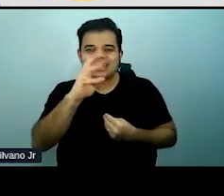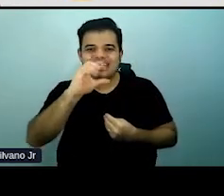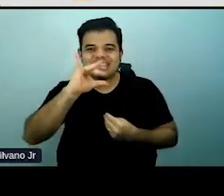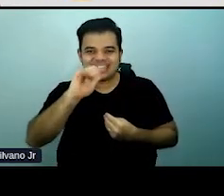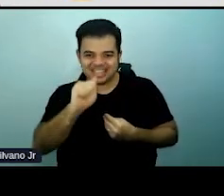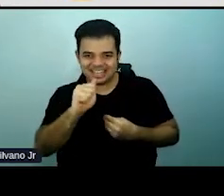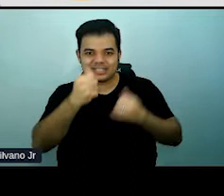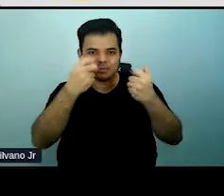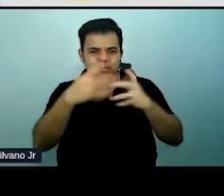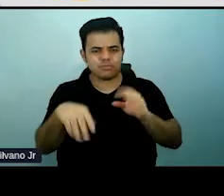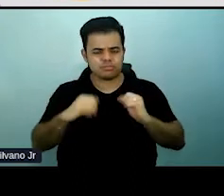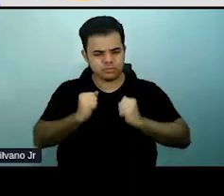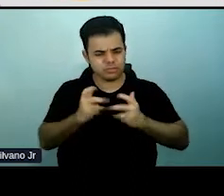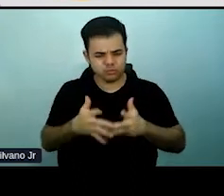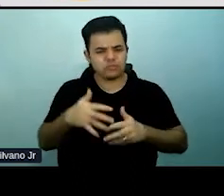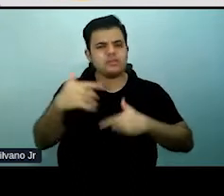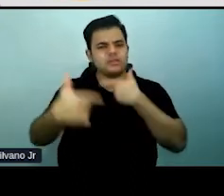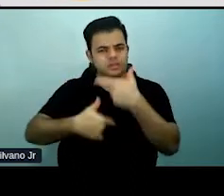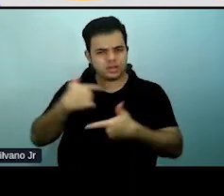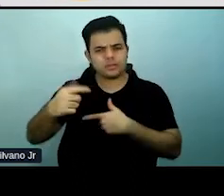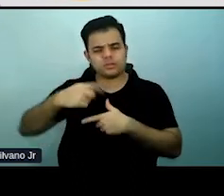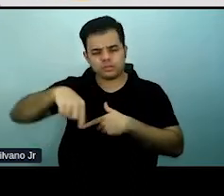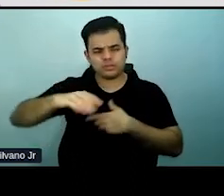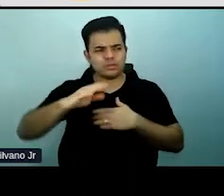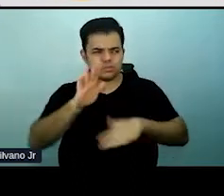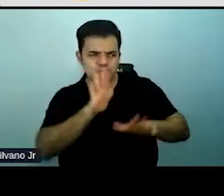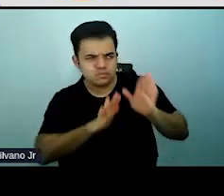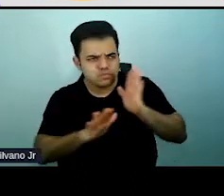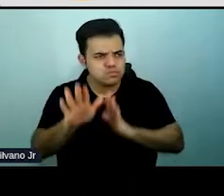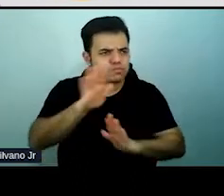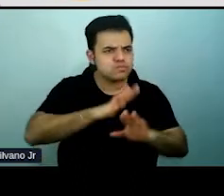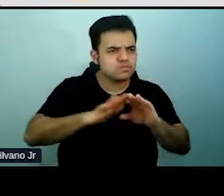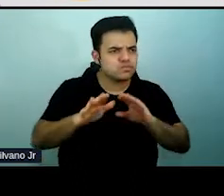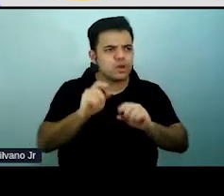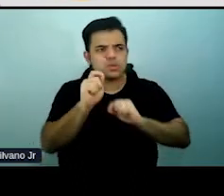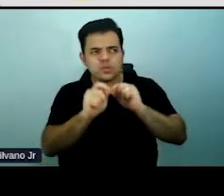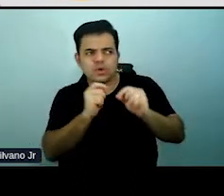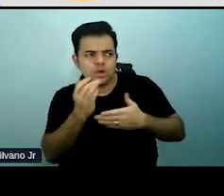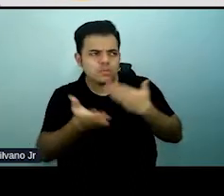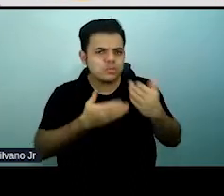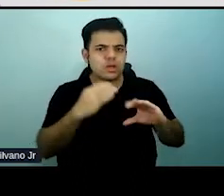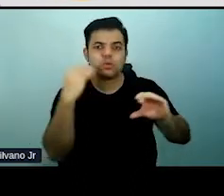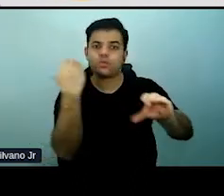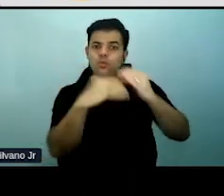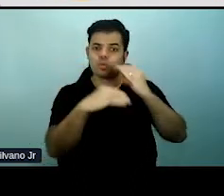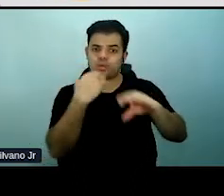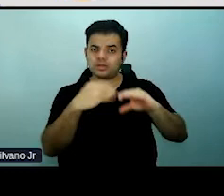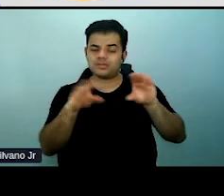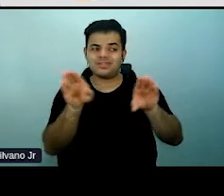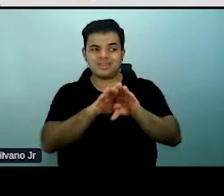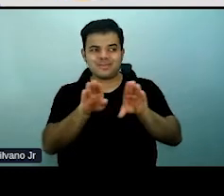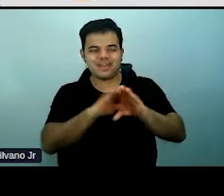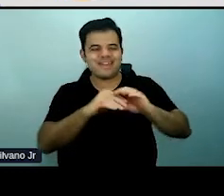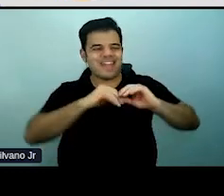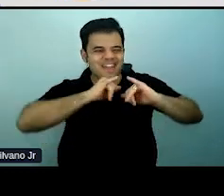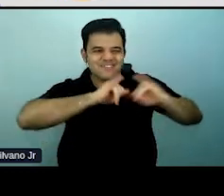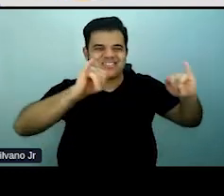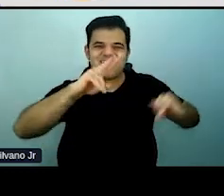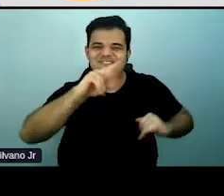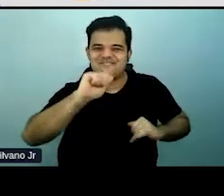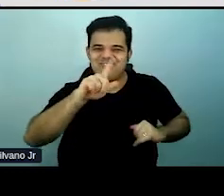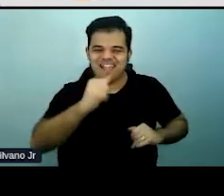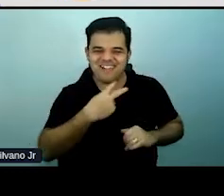e das ações efetivas que a gente toma do cuidado, desde de uma comunicação, de uma divulgação de vaga até toda